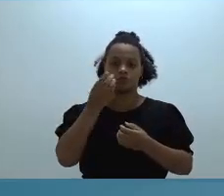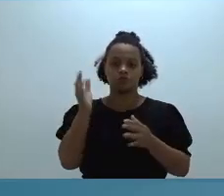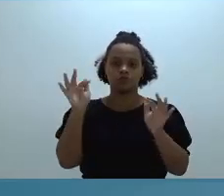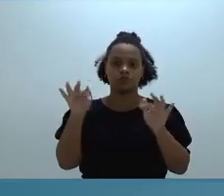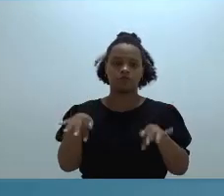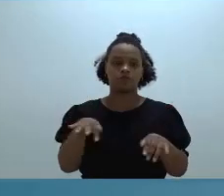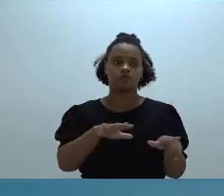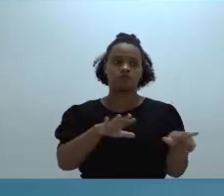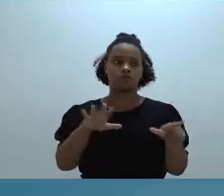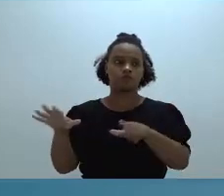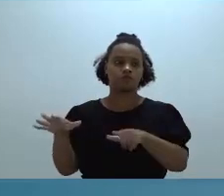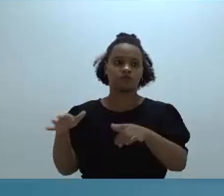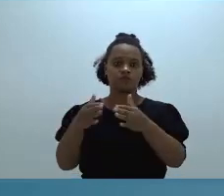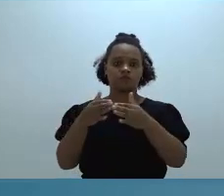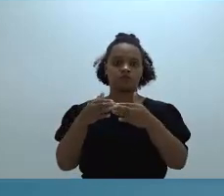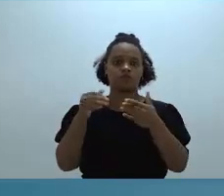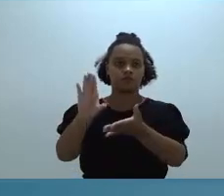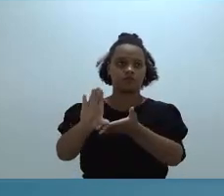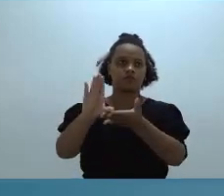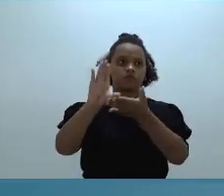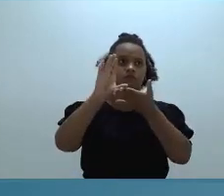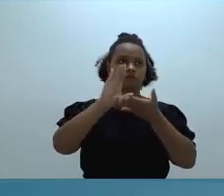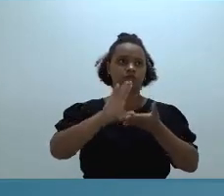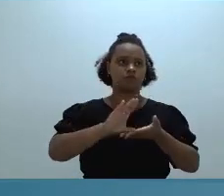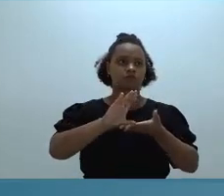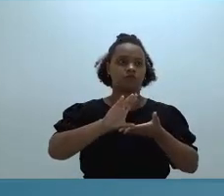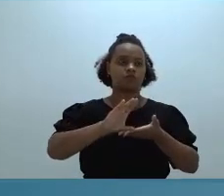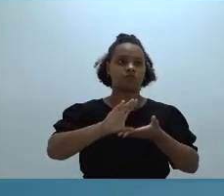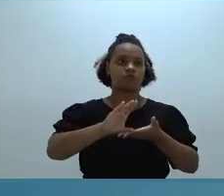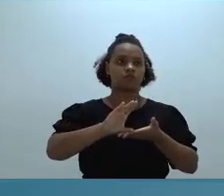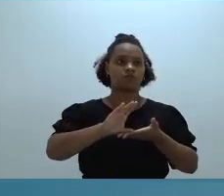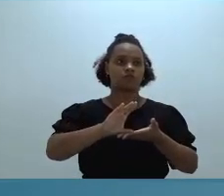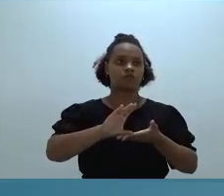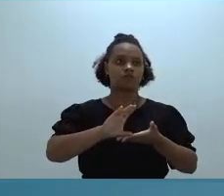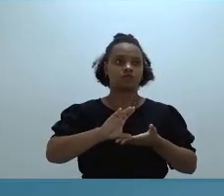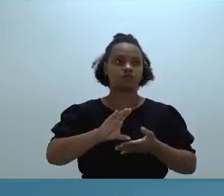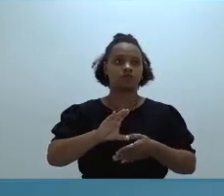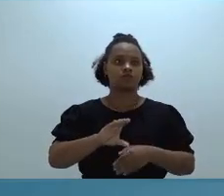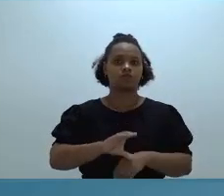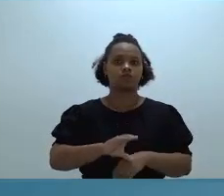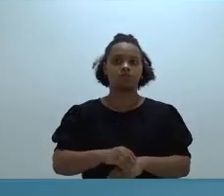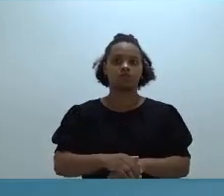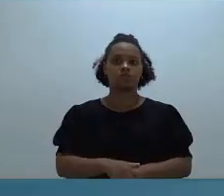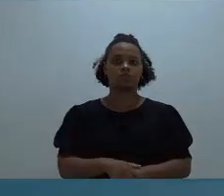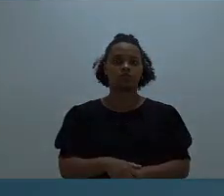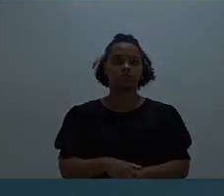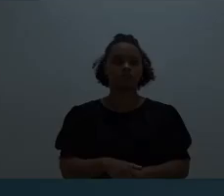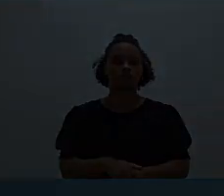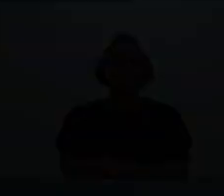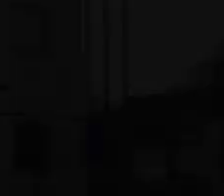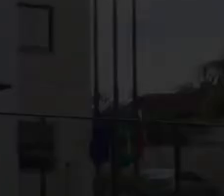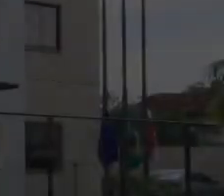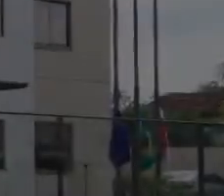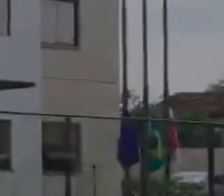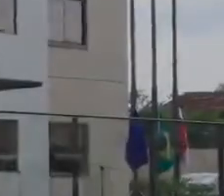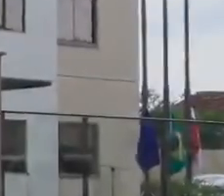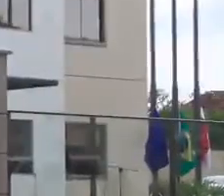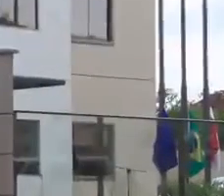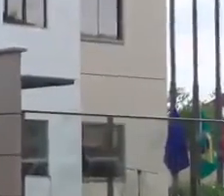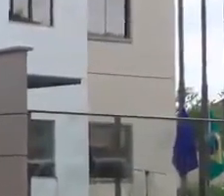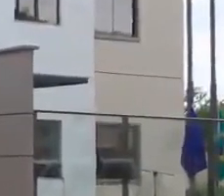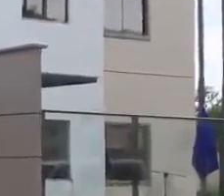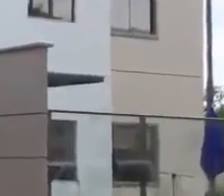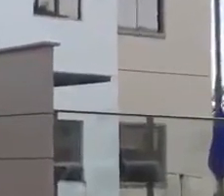semana. Bom final de semana. Bom dia, colega. Tchau, tchau.